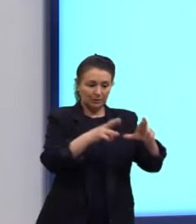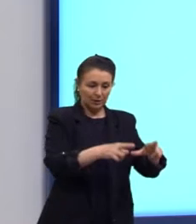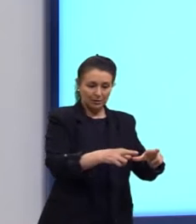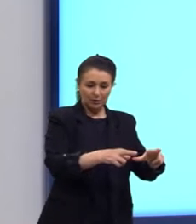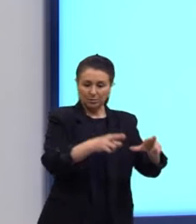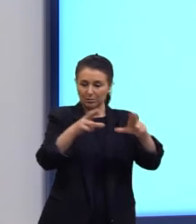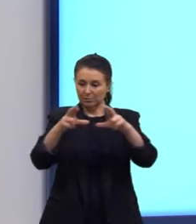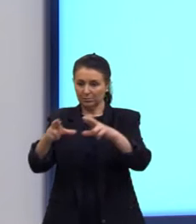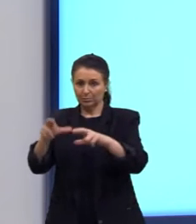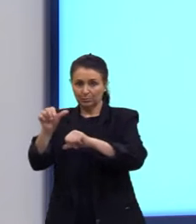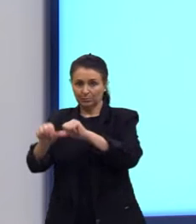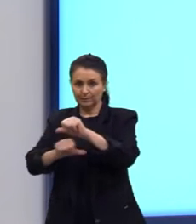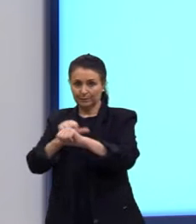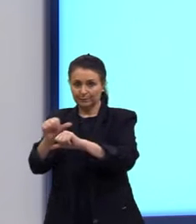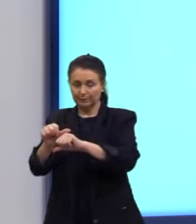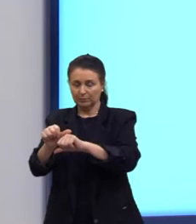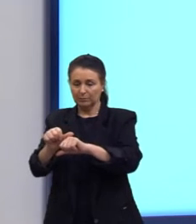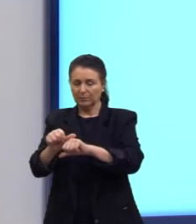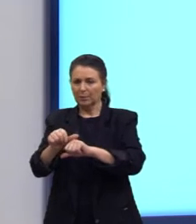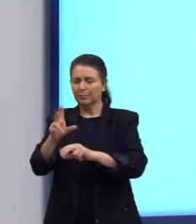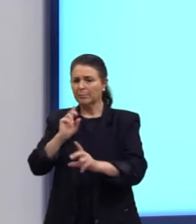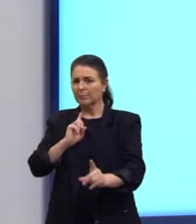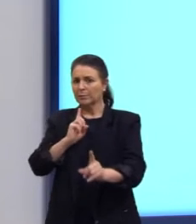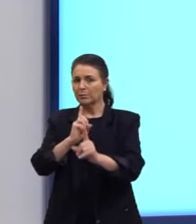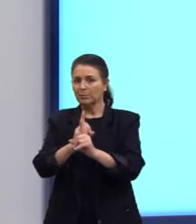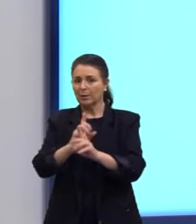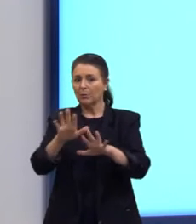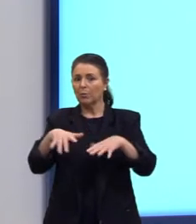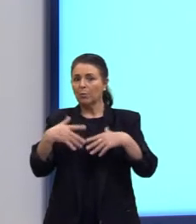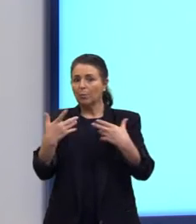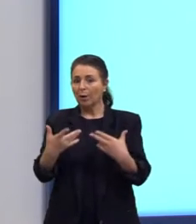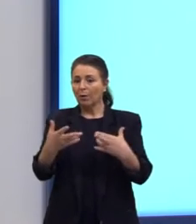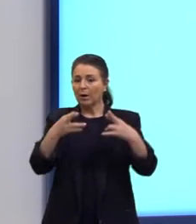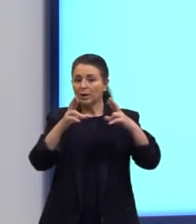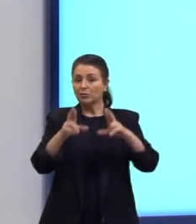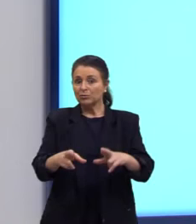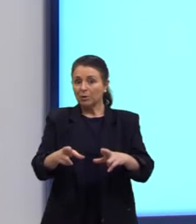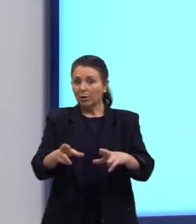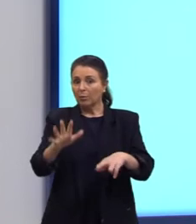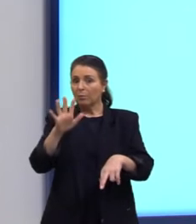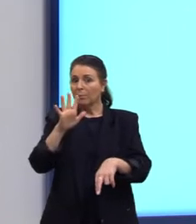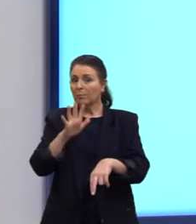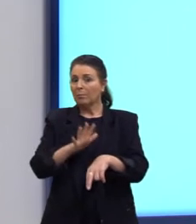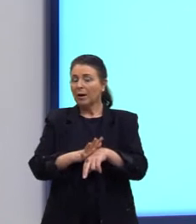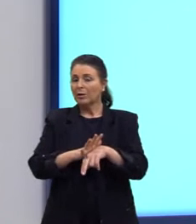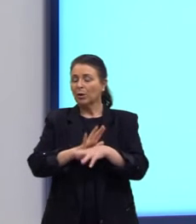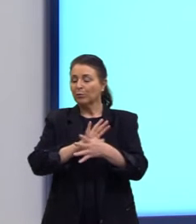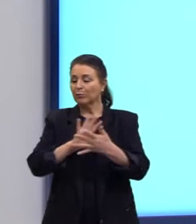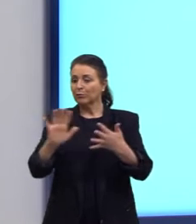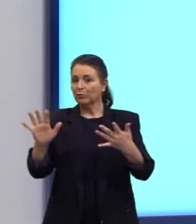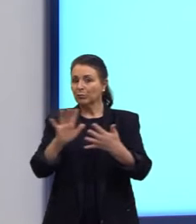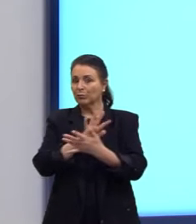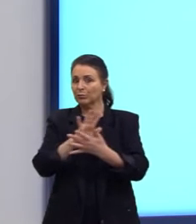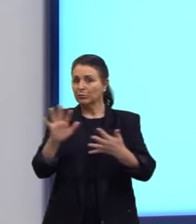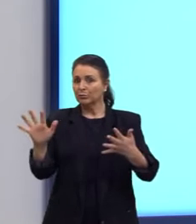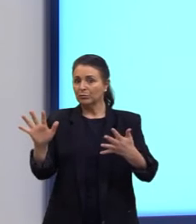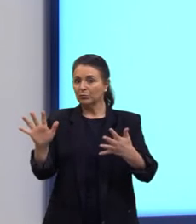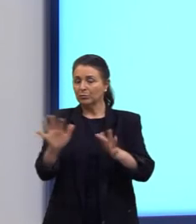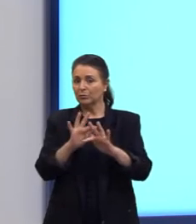outra de modo a determinar qual região foi o destino do maior fluxo de famílias